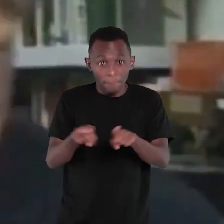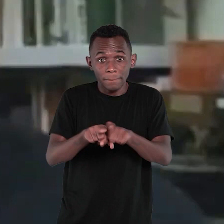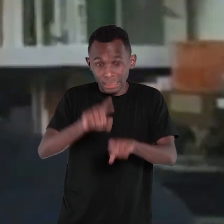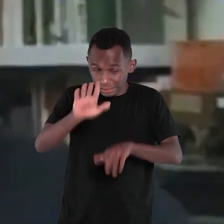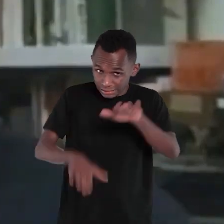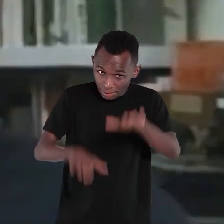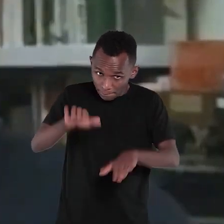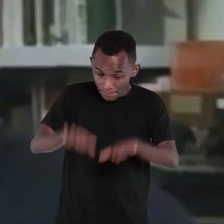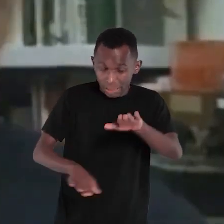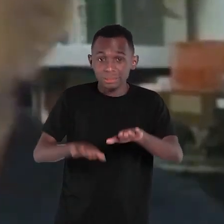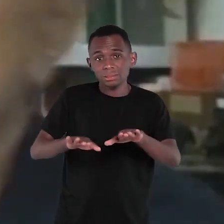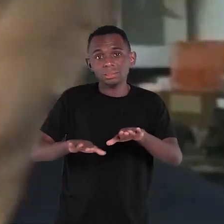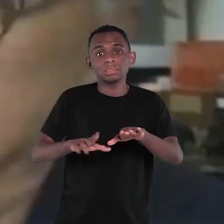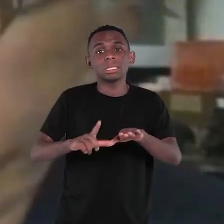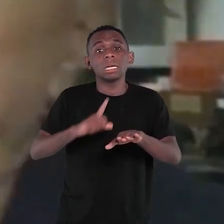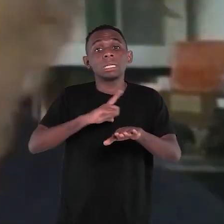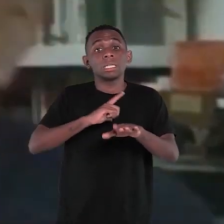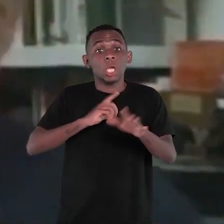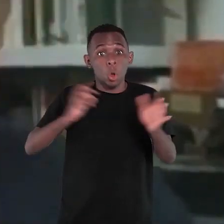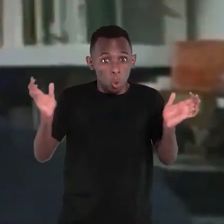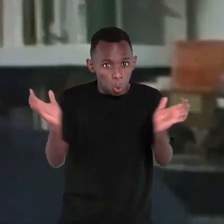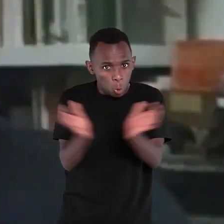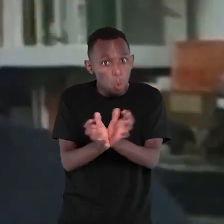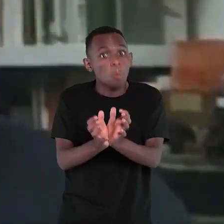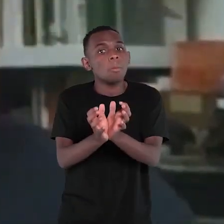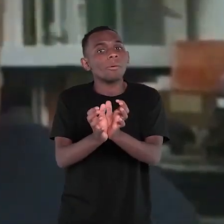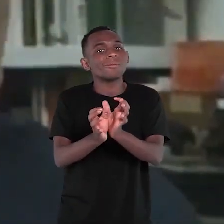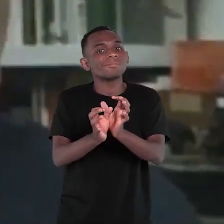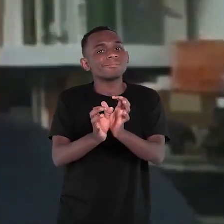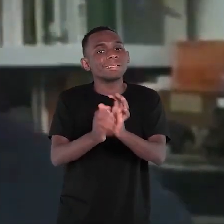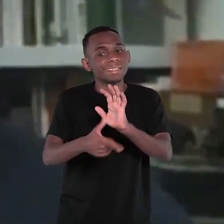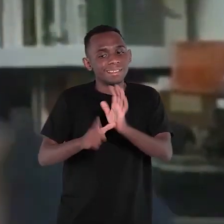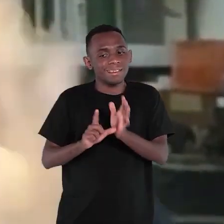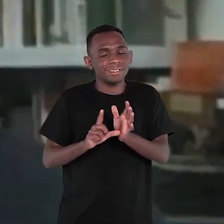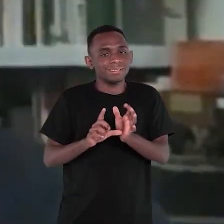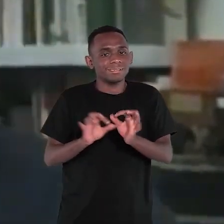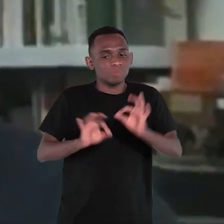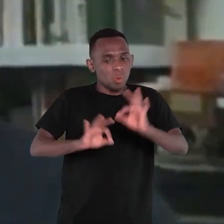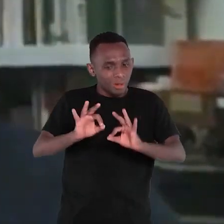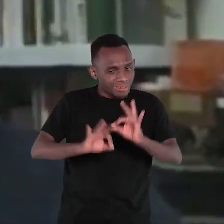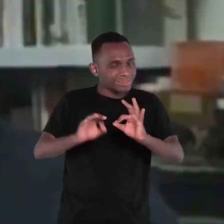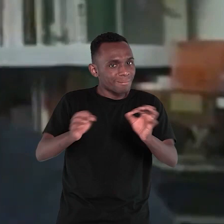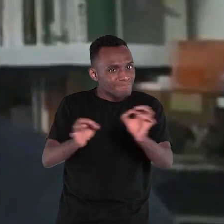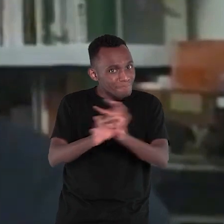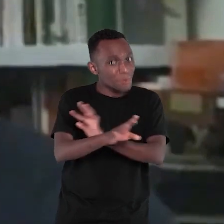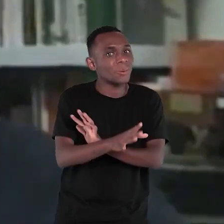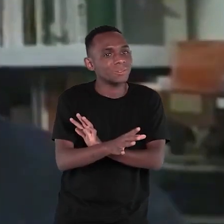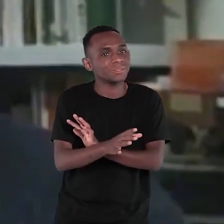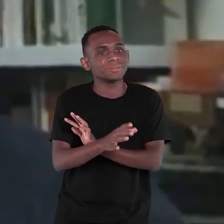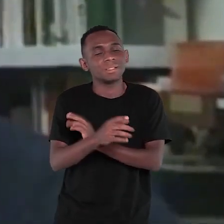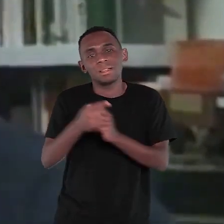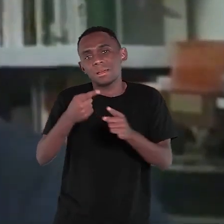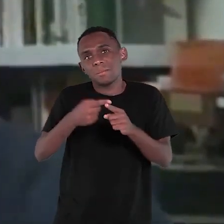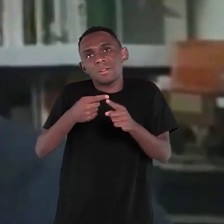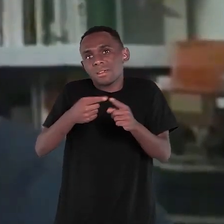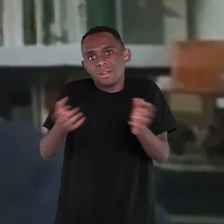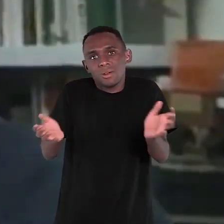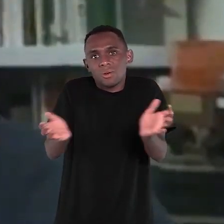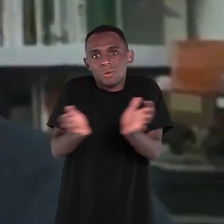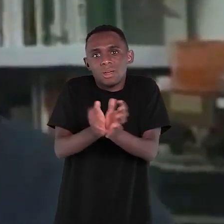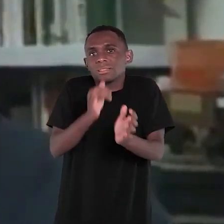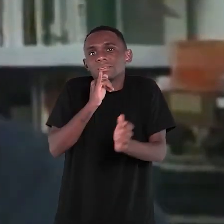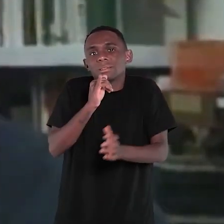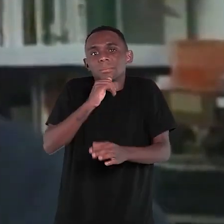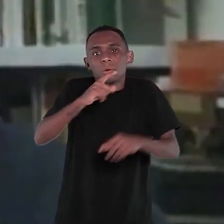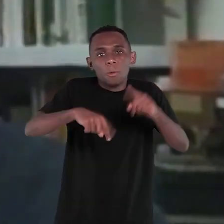Também depende muito de ter equipes preparadas, porque não adianta você ter um monte de equipamento se tua equipe de